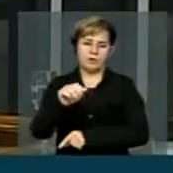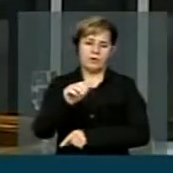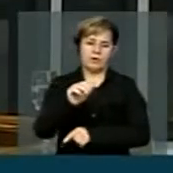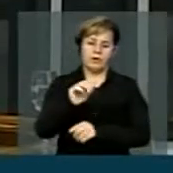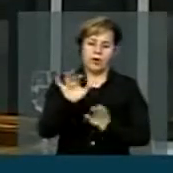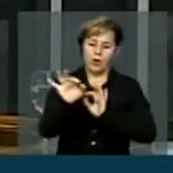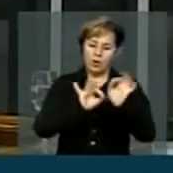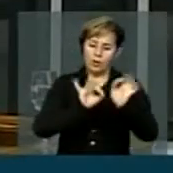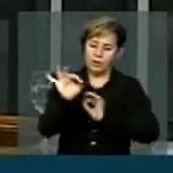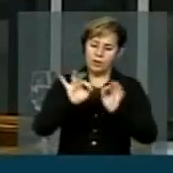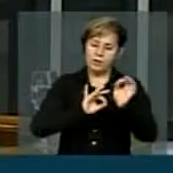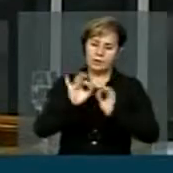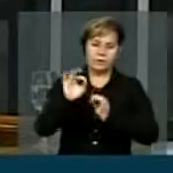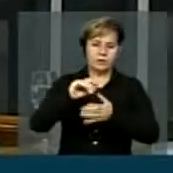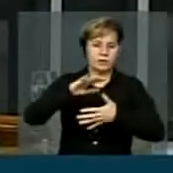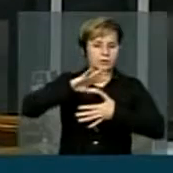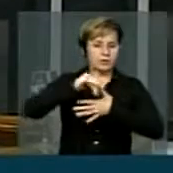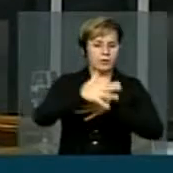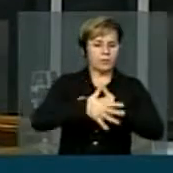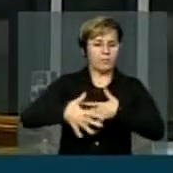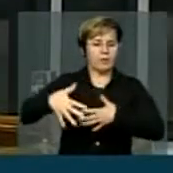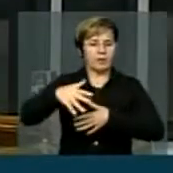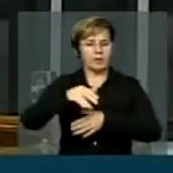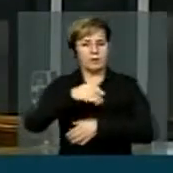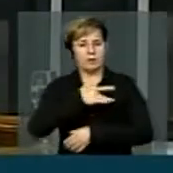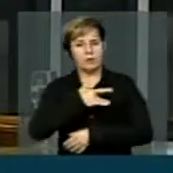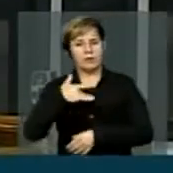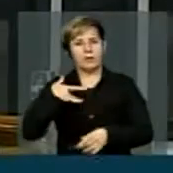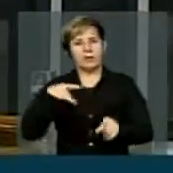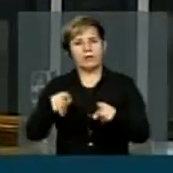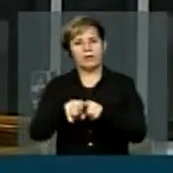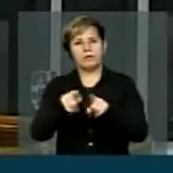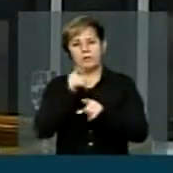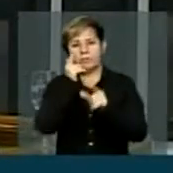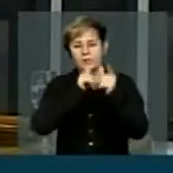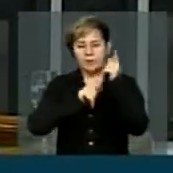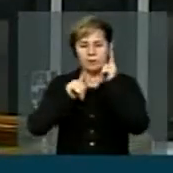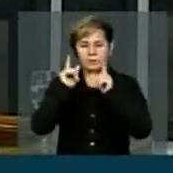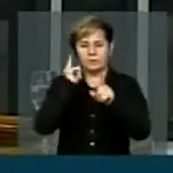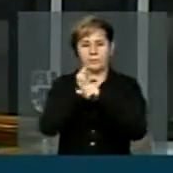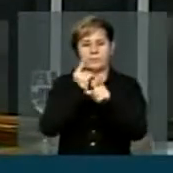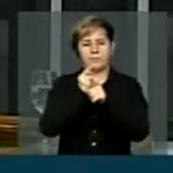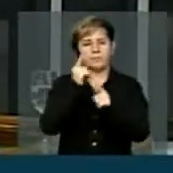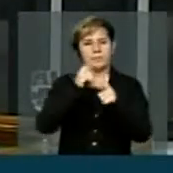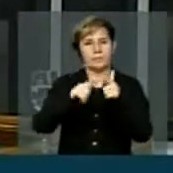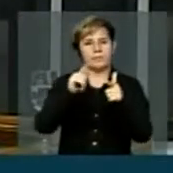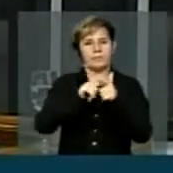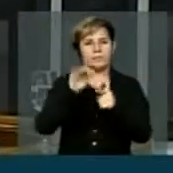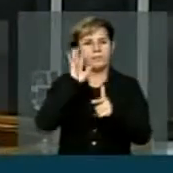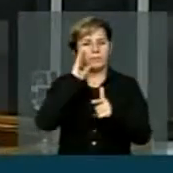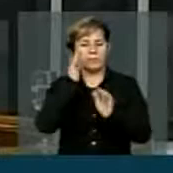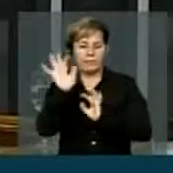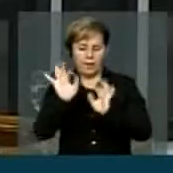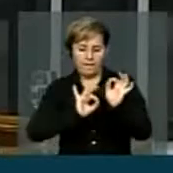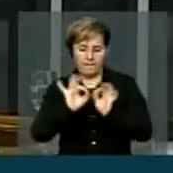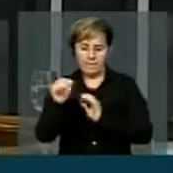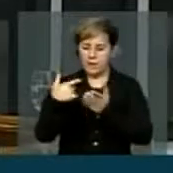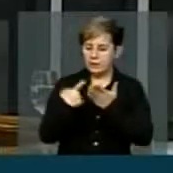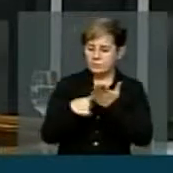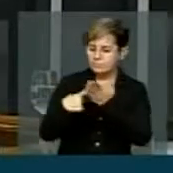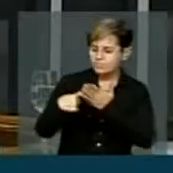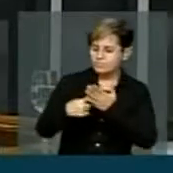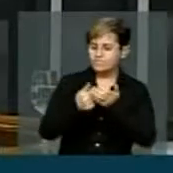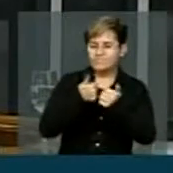Latina e no Caribe, nós buscarmos encontrar saídas né, planejadas,